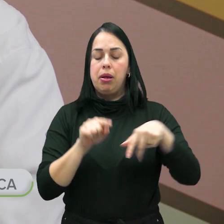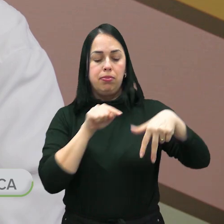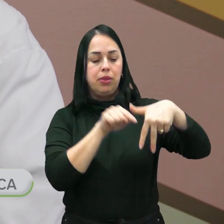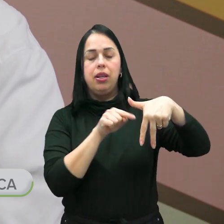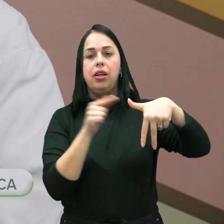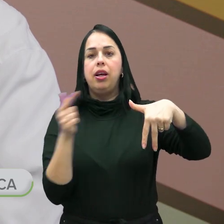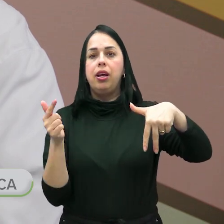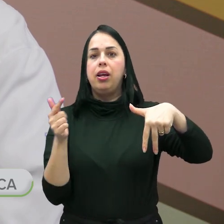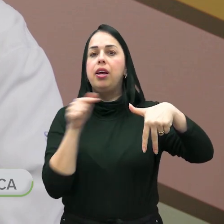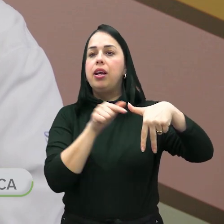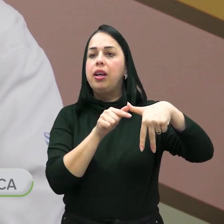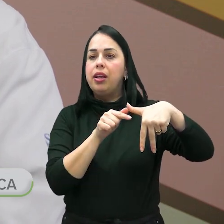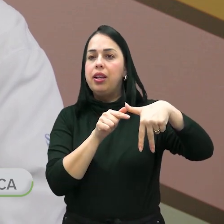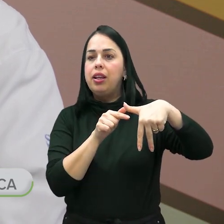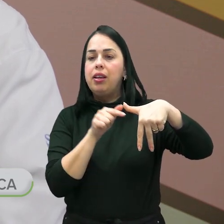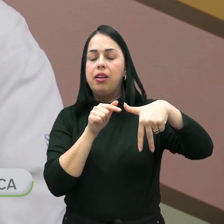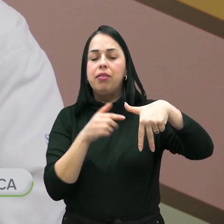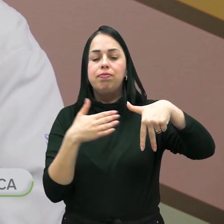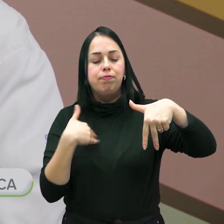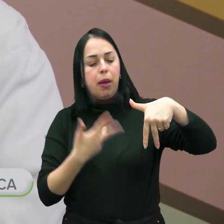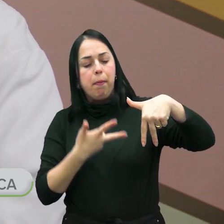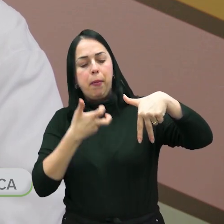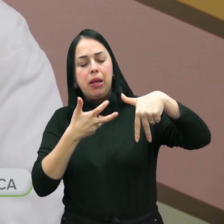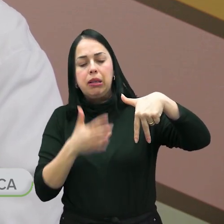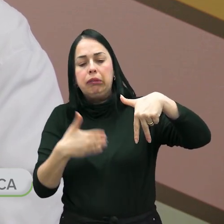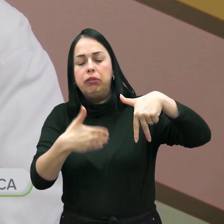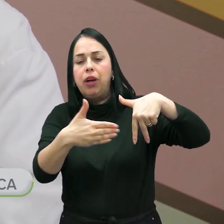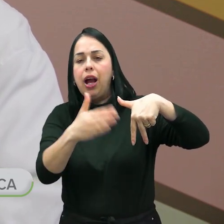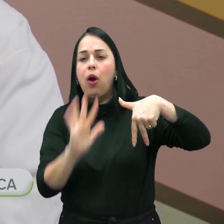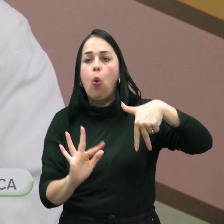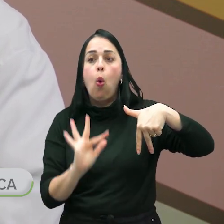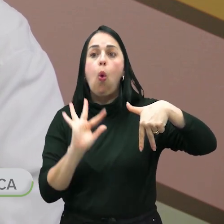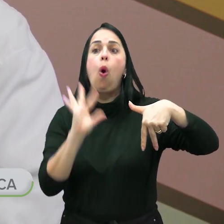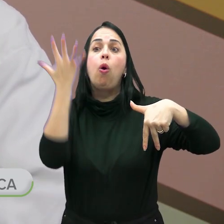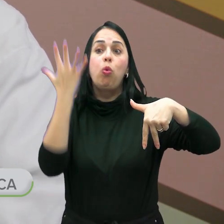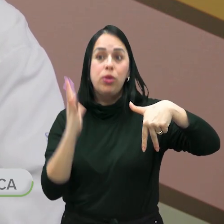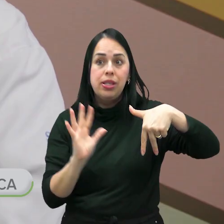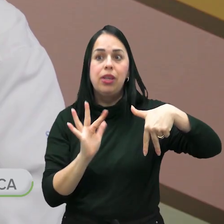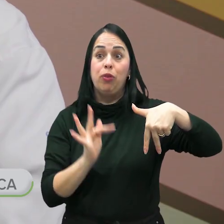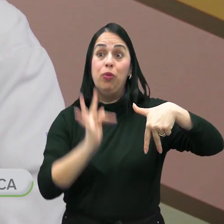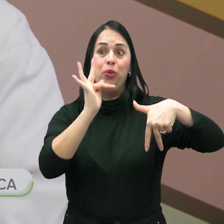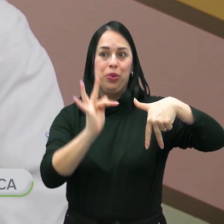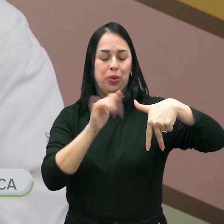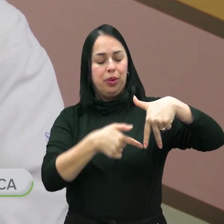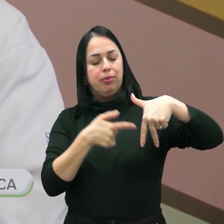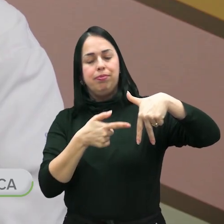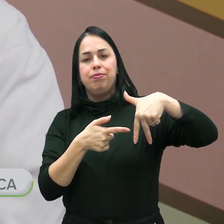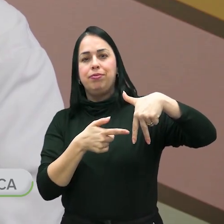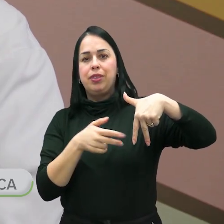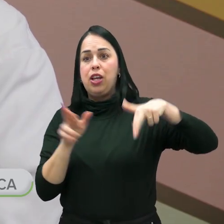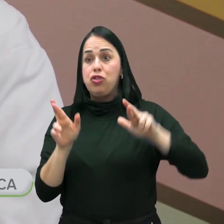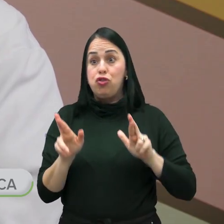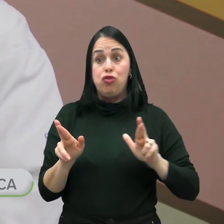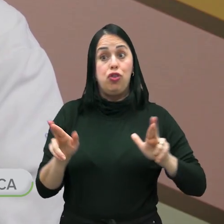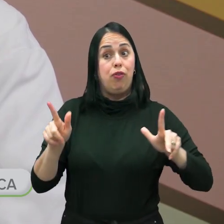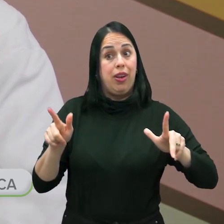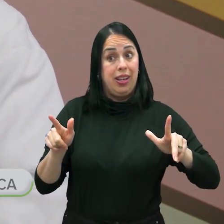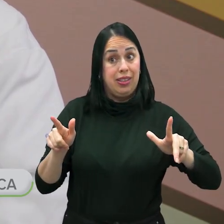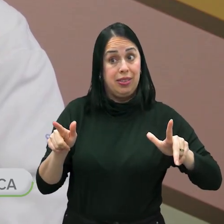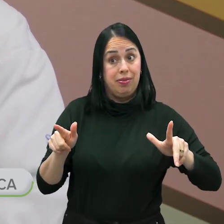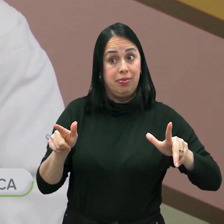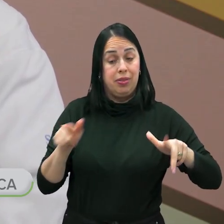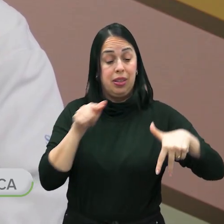resposta em relação, a gente chama de prognóstico, né, o que vai acontecer com ele no futuro. Então, é bastante diferenciado